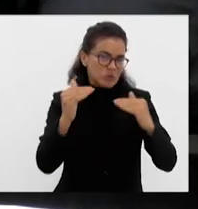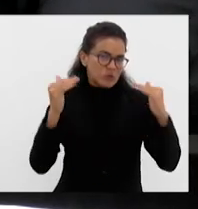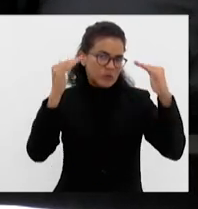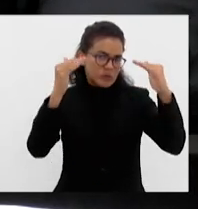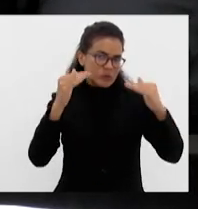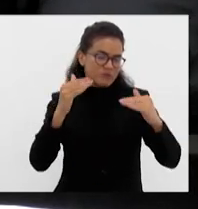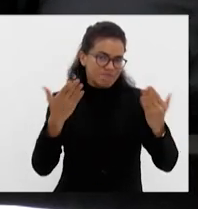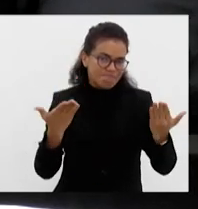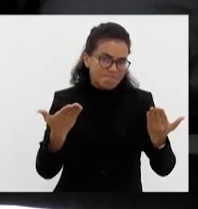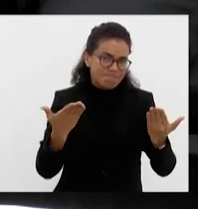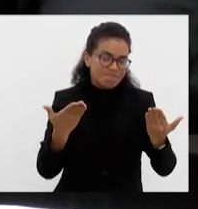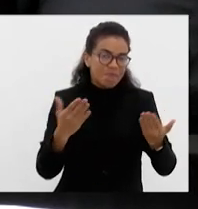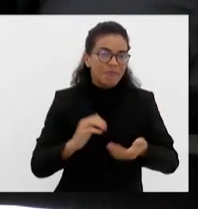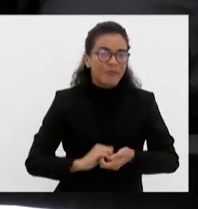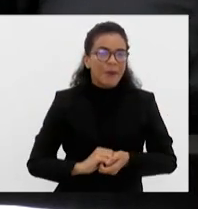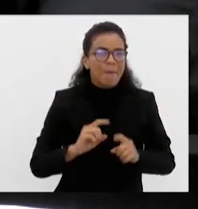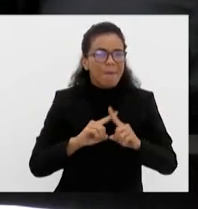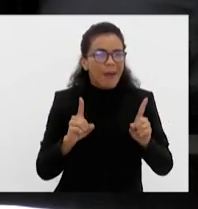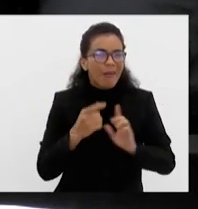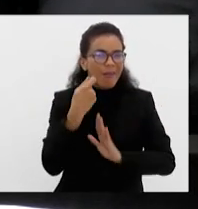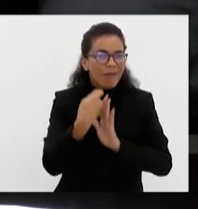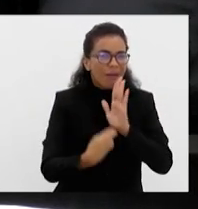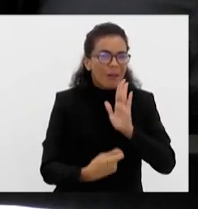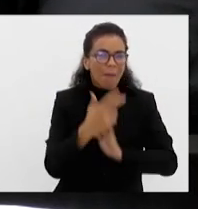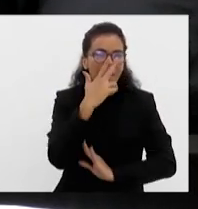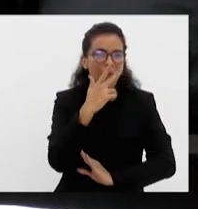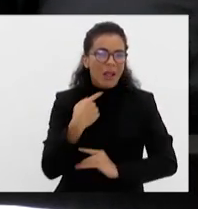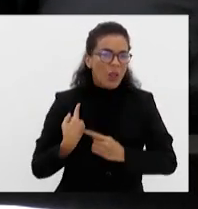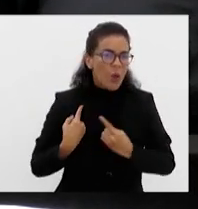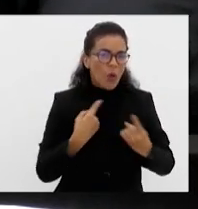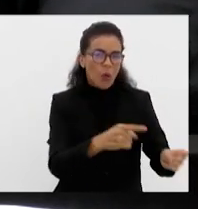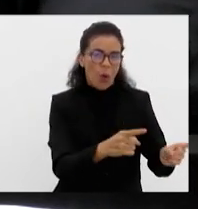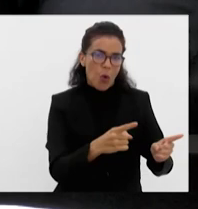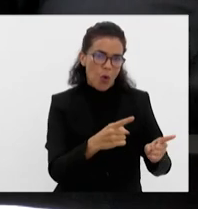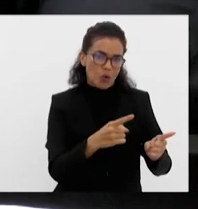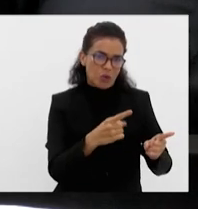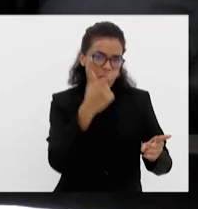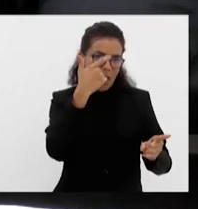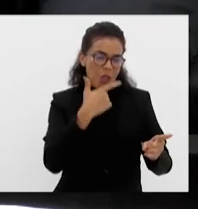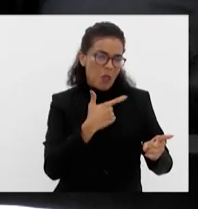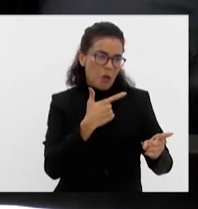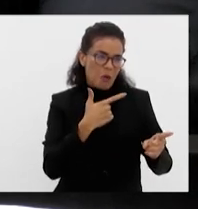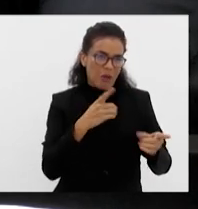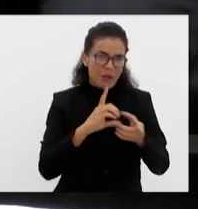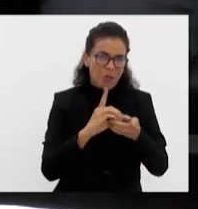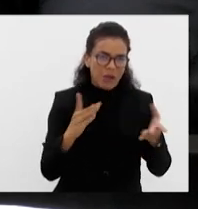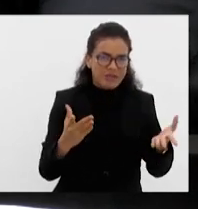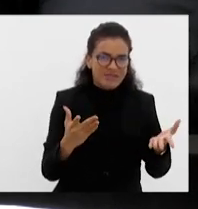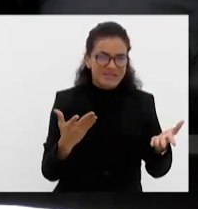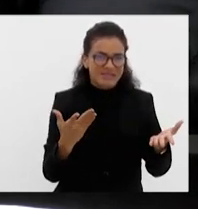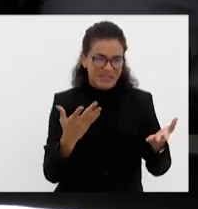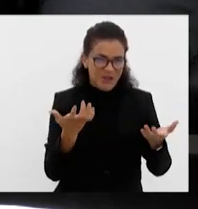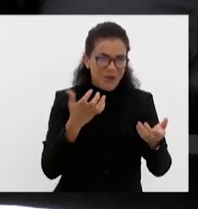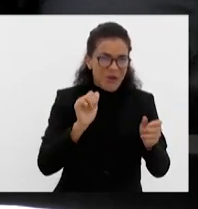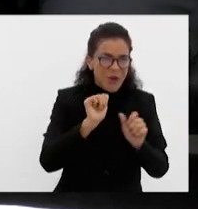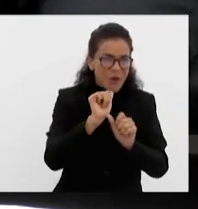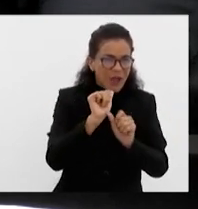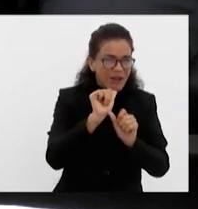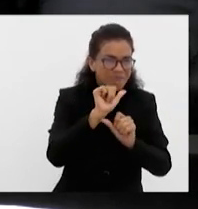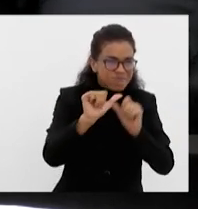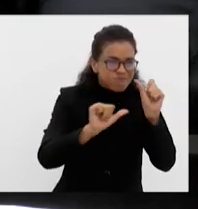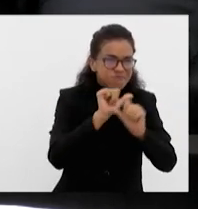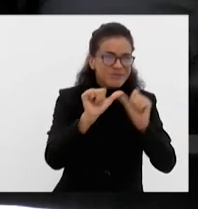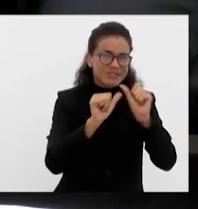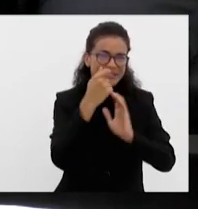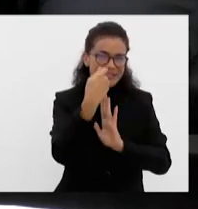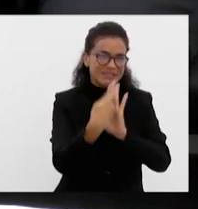Mas, como está a redação, parece que eu estou contra o Estado Democrático de Direito. Eu quero consertar essa redação para ficar claro. Ele